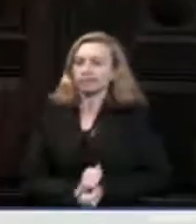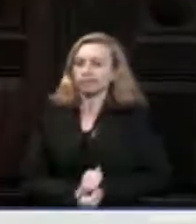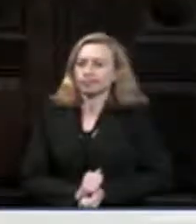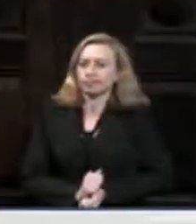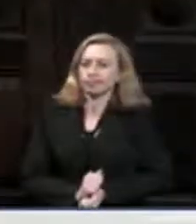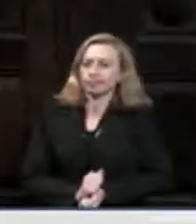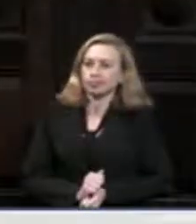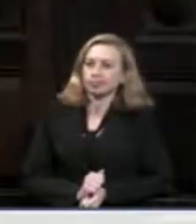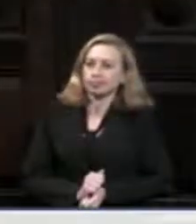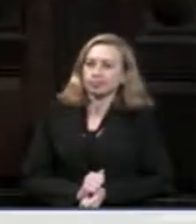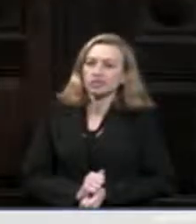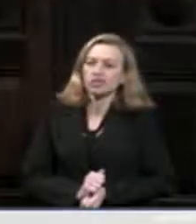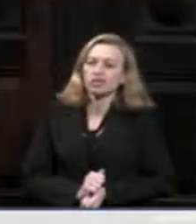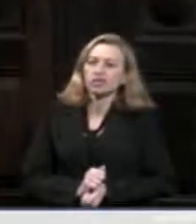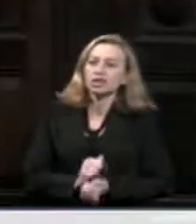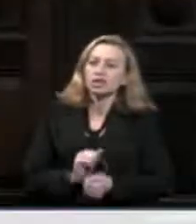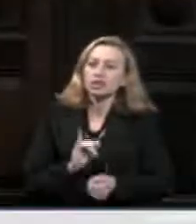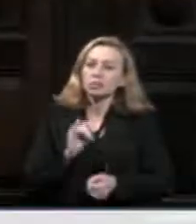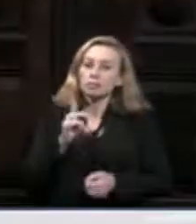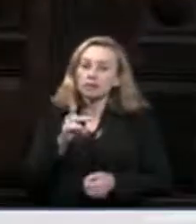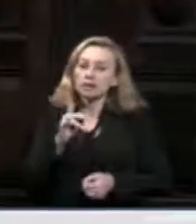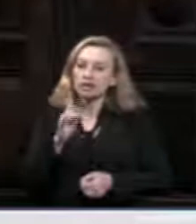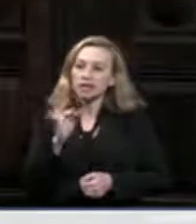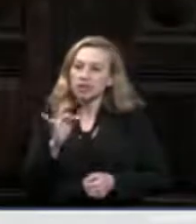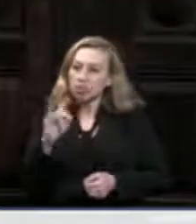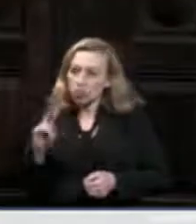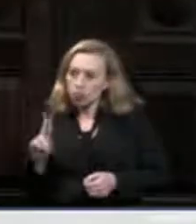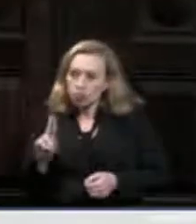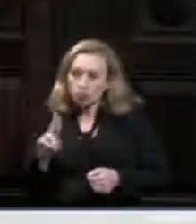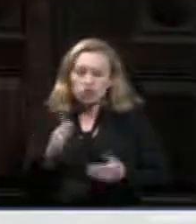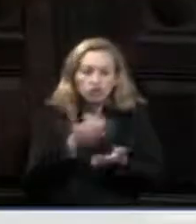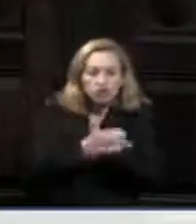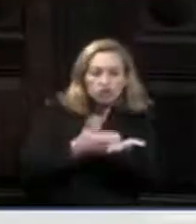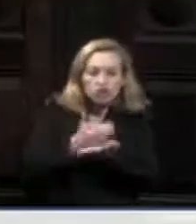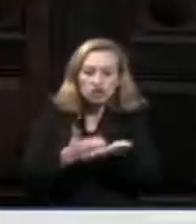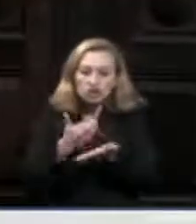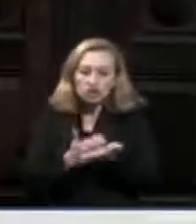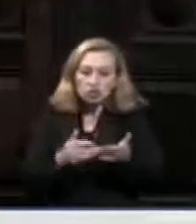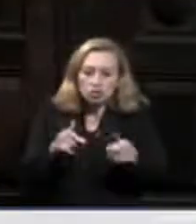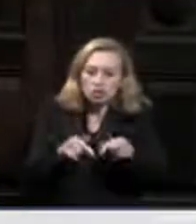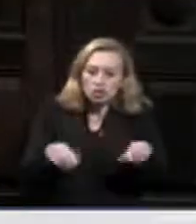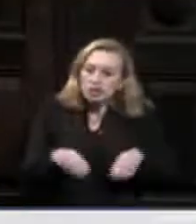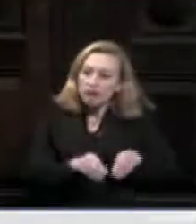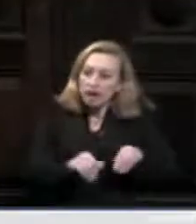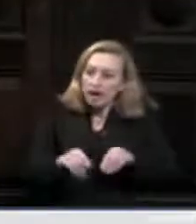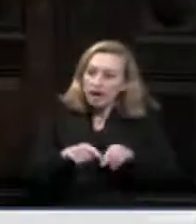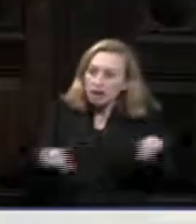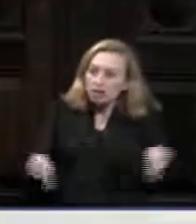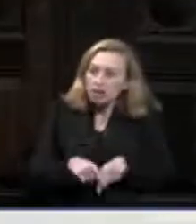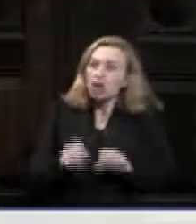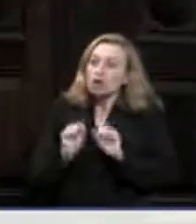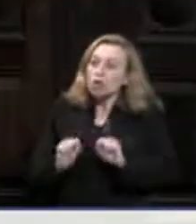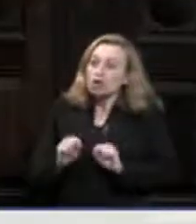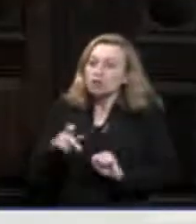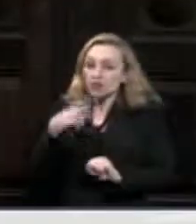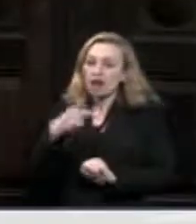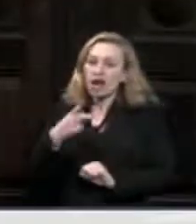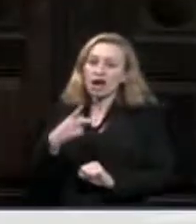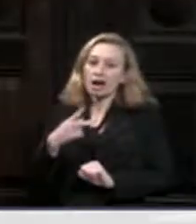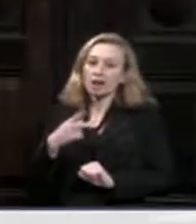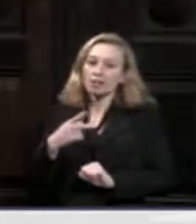emitiu IPTU, dividiu em lotes, posso dizer que são ocupantes de boa fé,